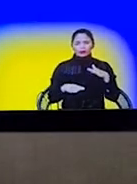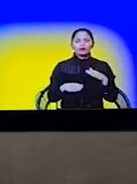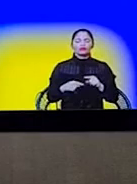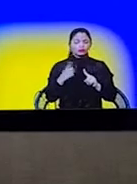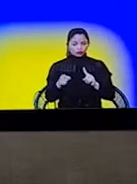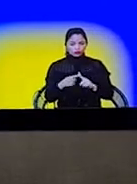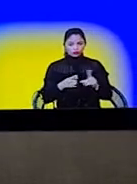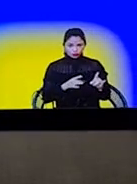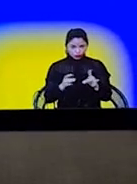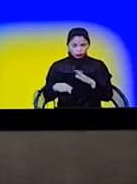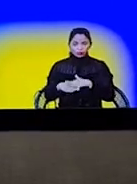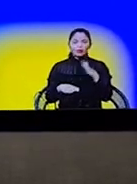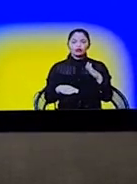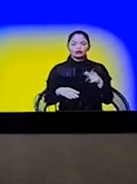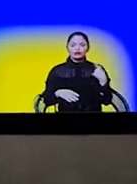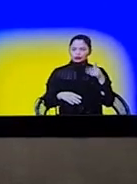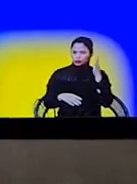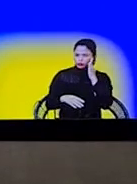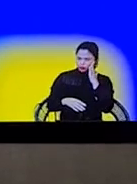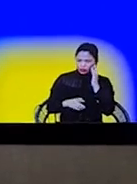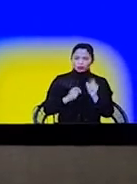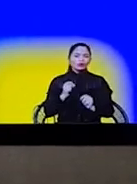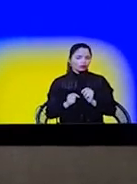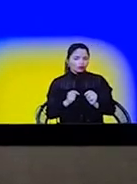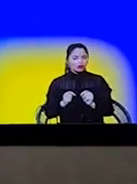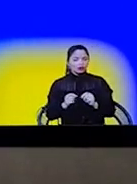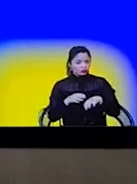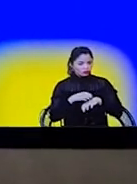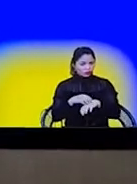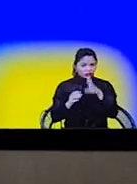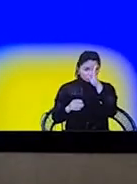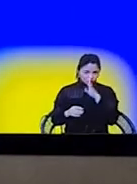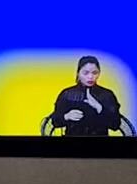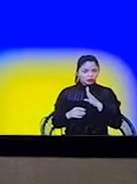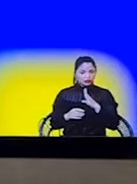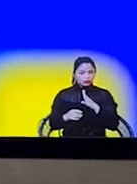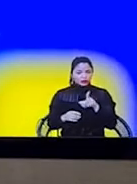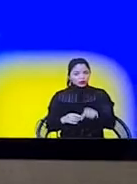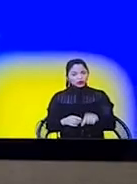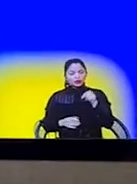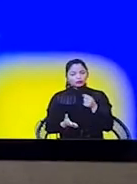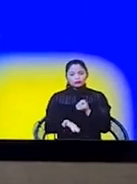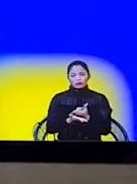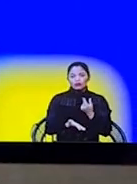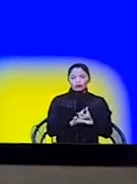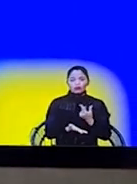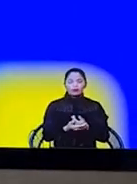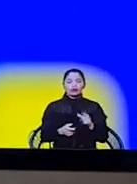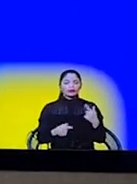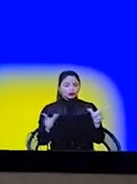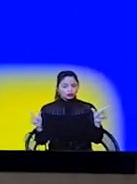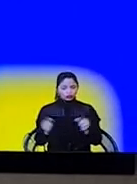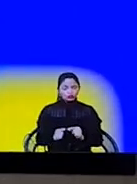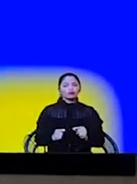e para vender mais, a gente sabe que o fator, né, o frete grátis é um fator decisivo para a compra. Então aqui a gente está